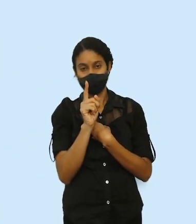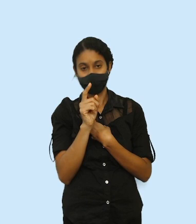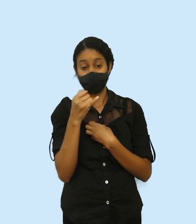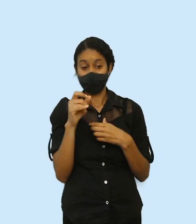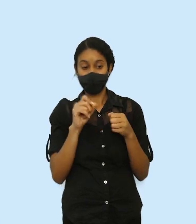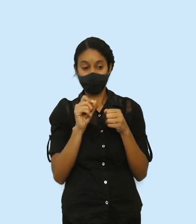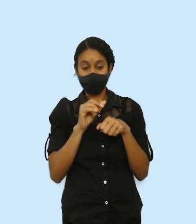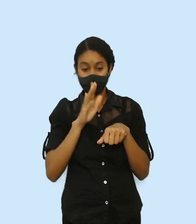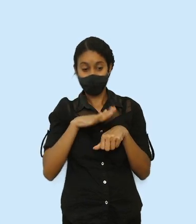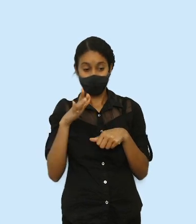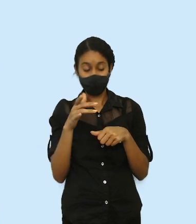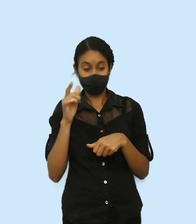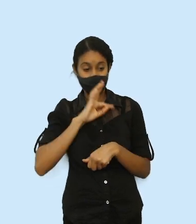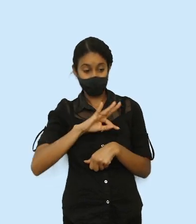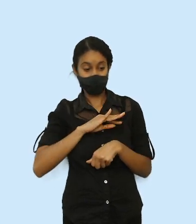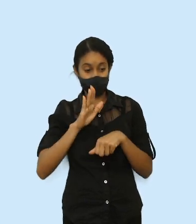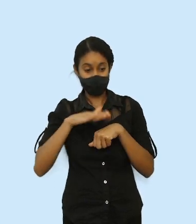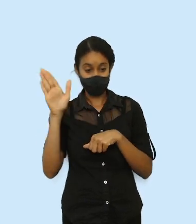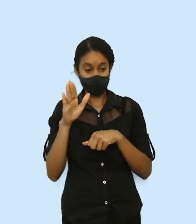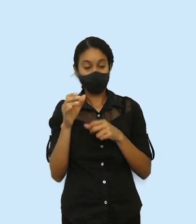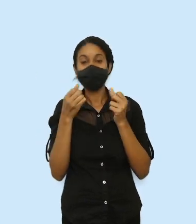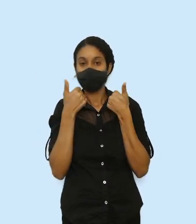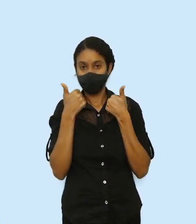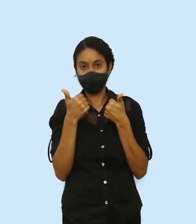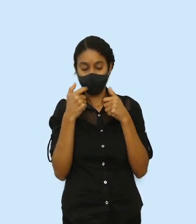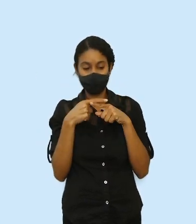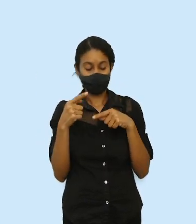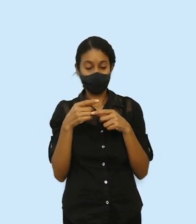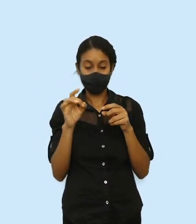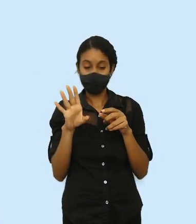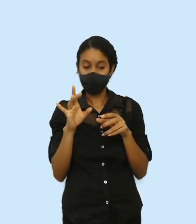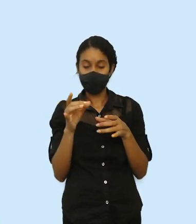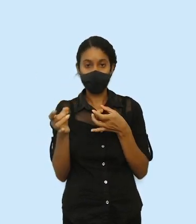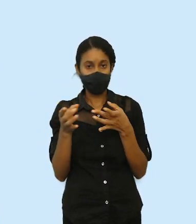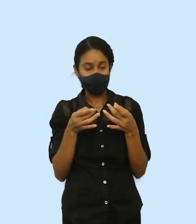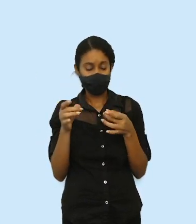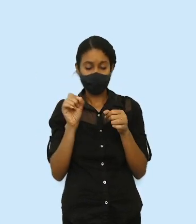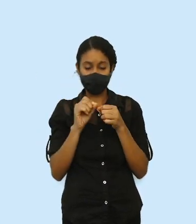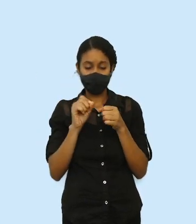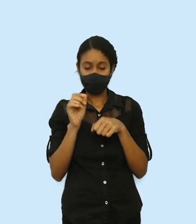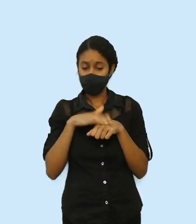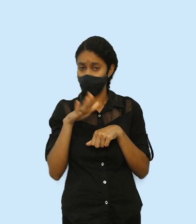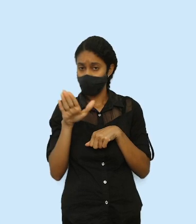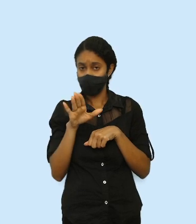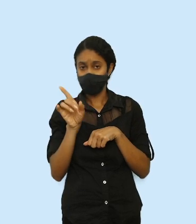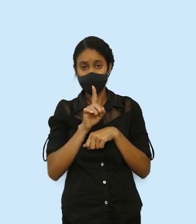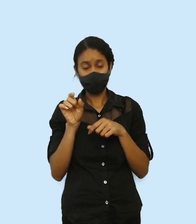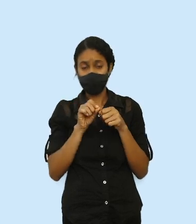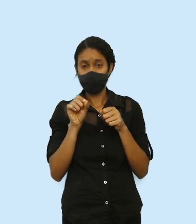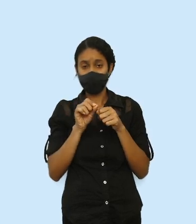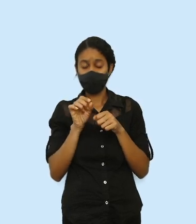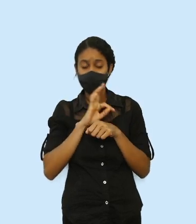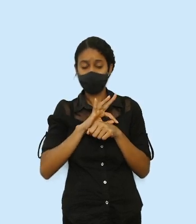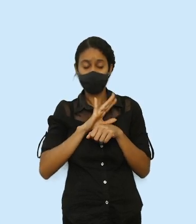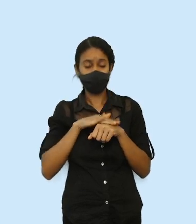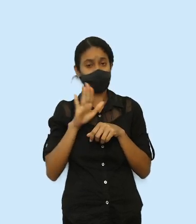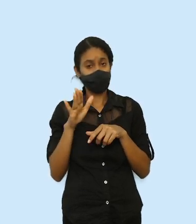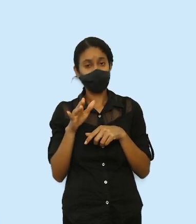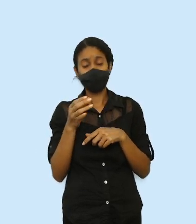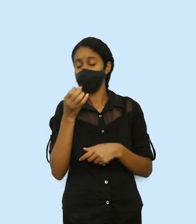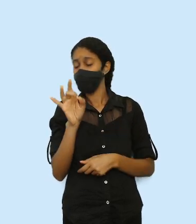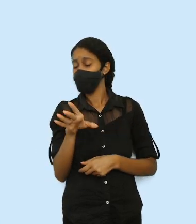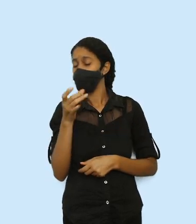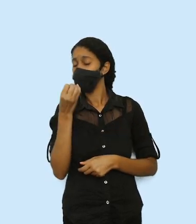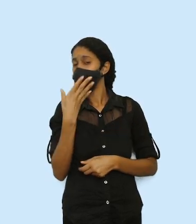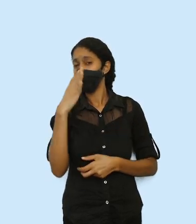aí sim seria interessante. Mas parece que aumentar a produção e produzir mais só gera benefício para os